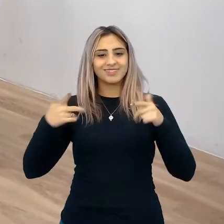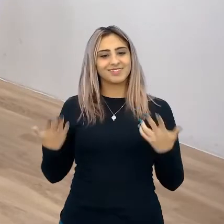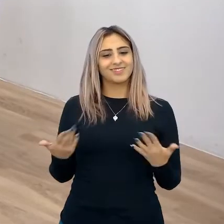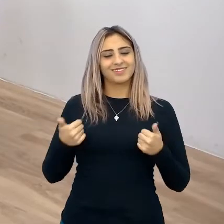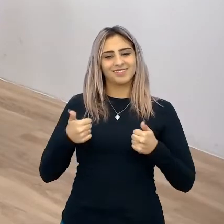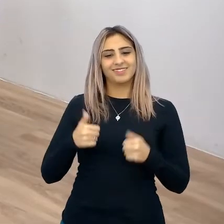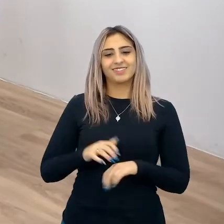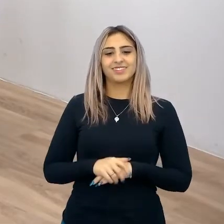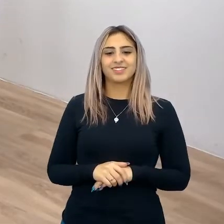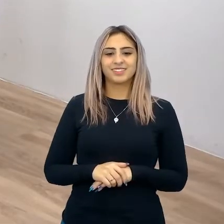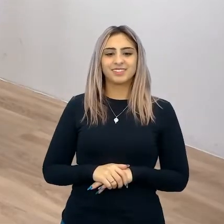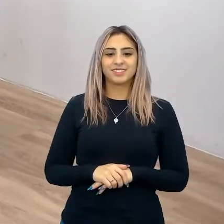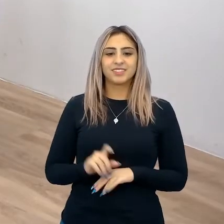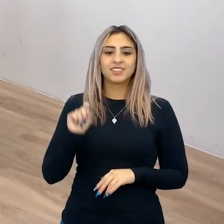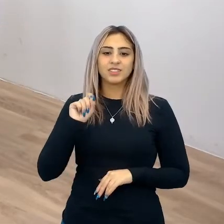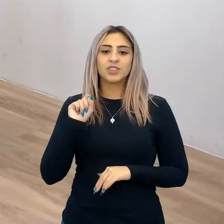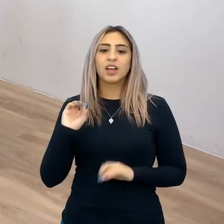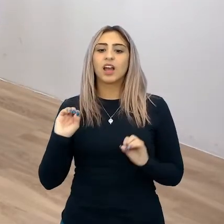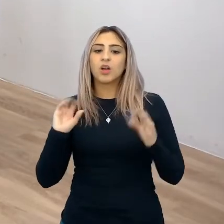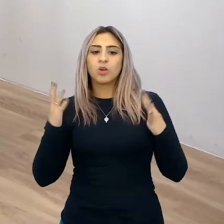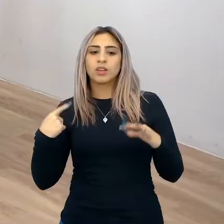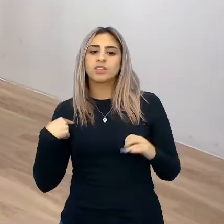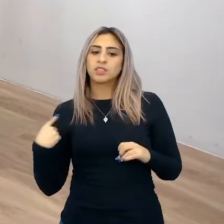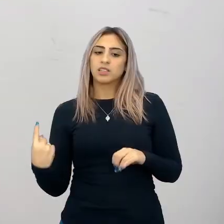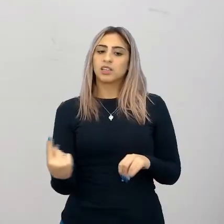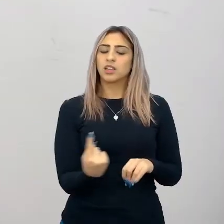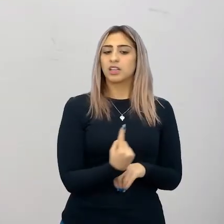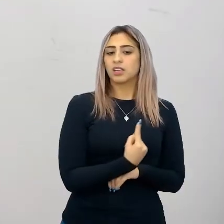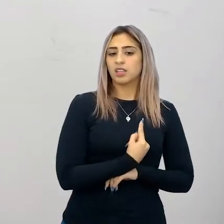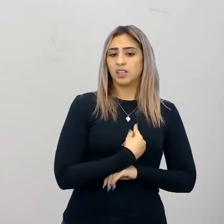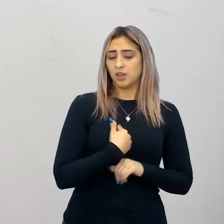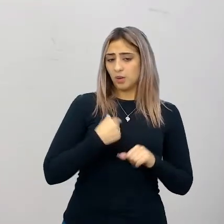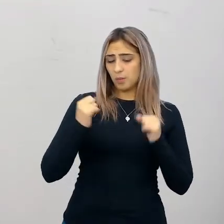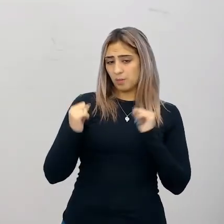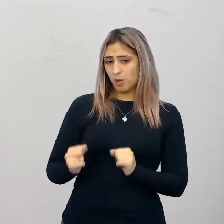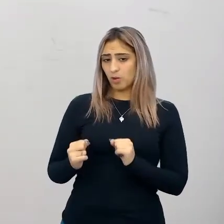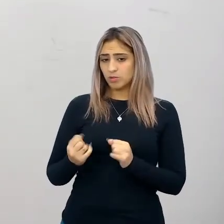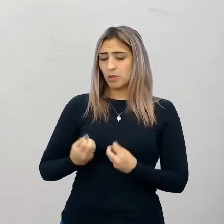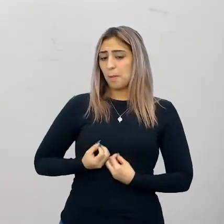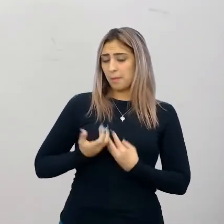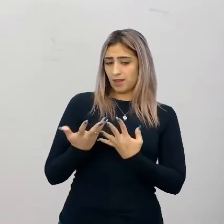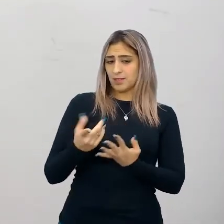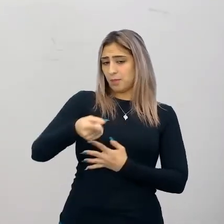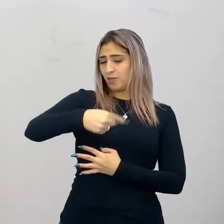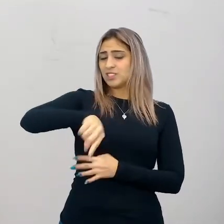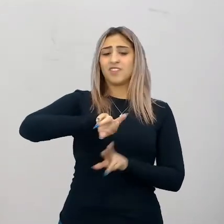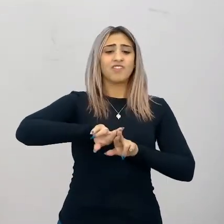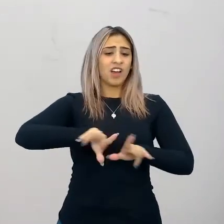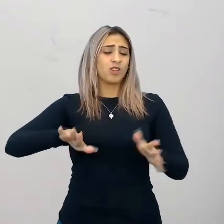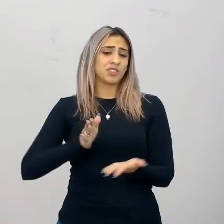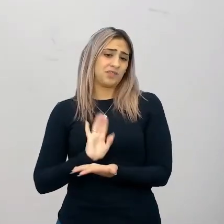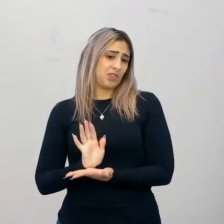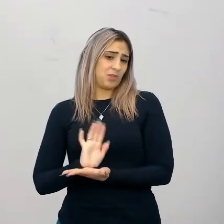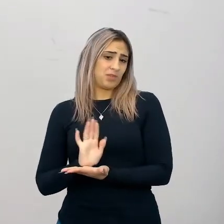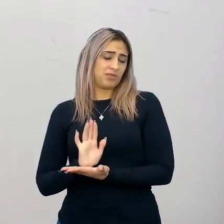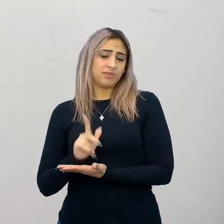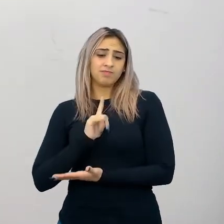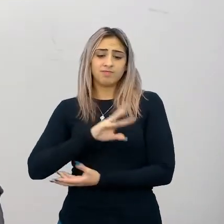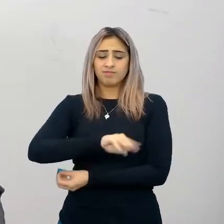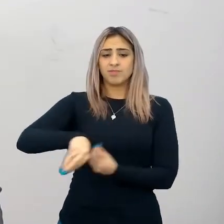Aê, valeu! O que acontece? Eu posso passar para vocês vários filmes que